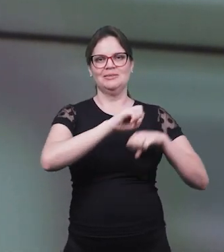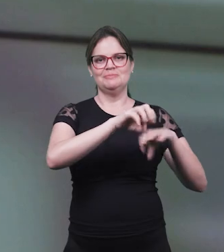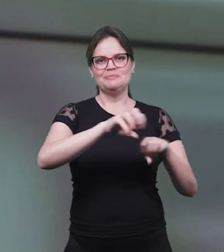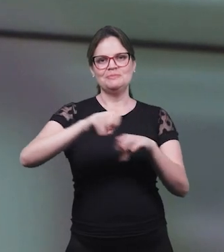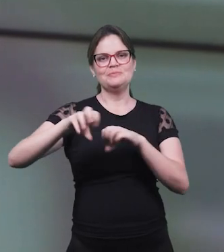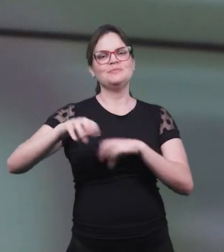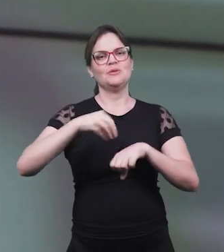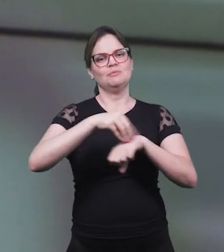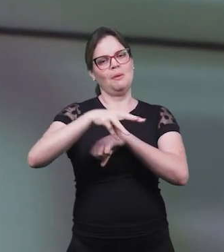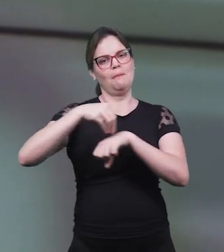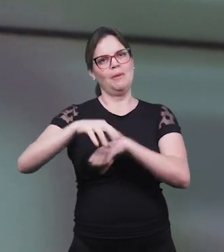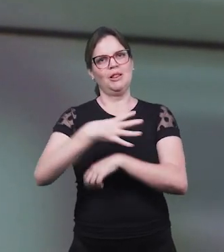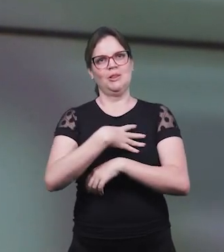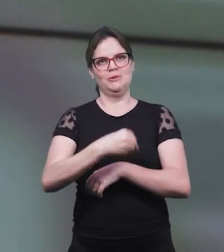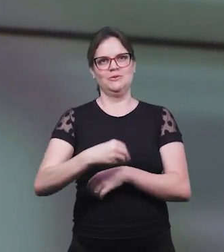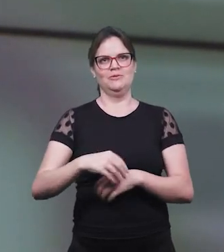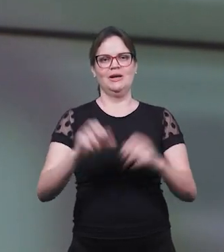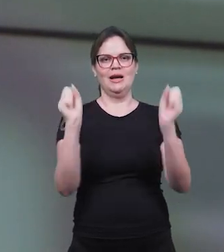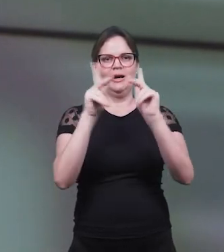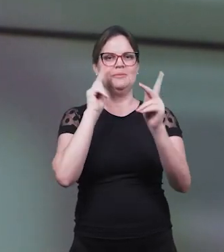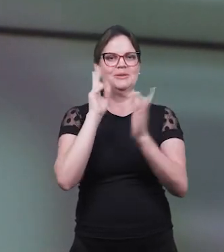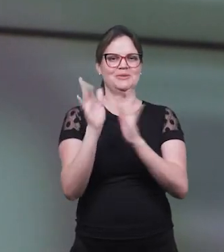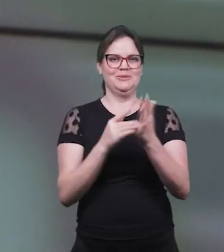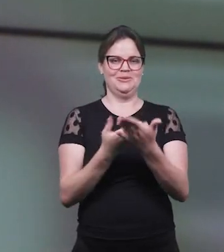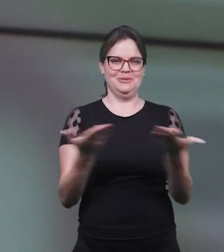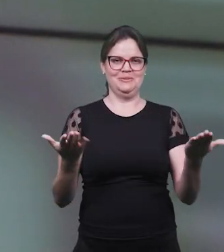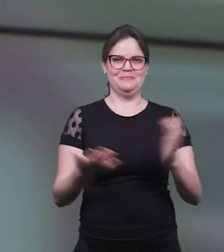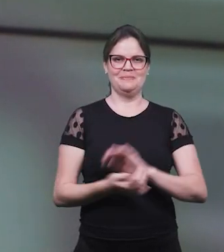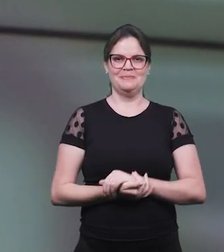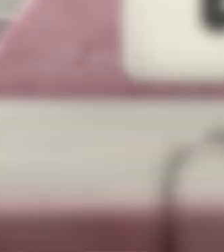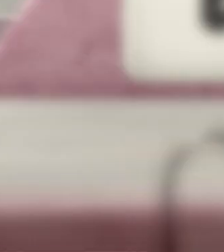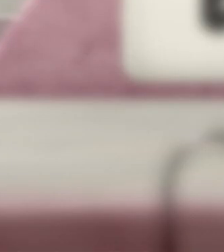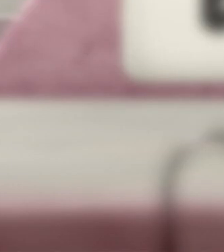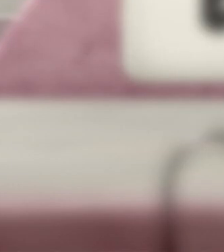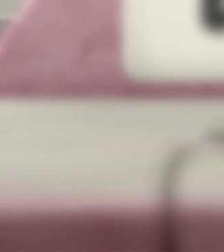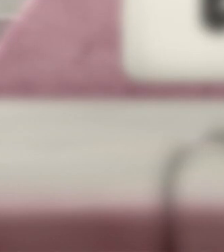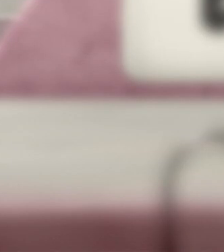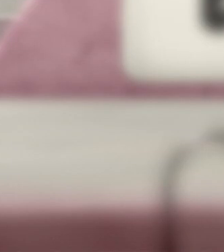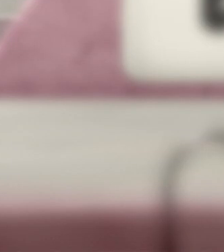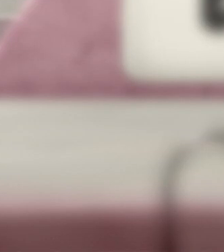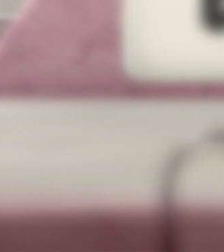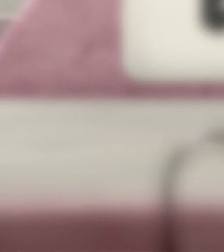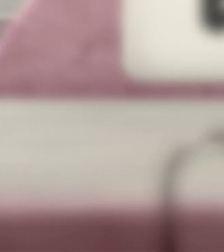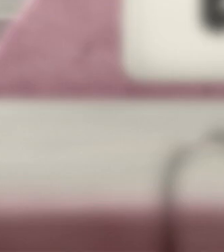dos nossos filhos, na orientação que o Senhor tem para nós. A paz do Senhor Jesus.